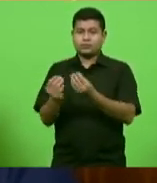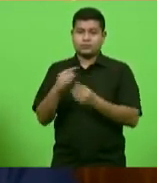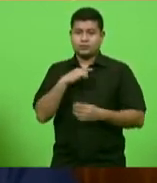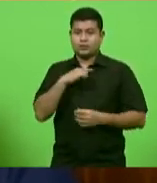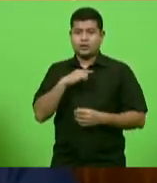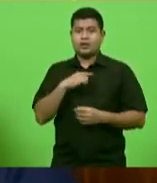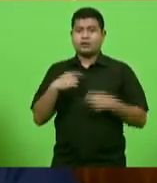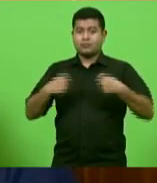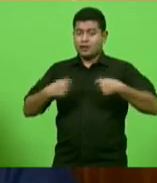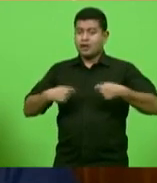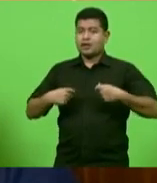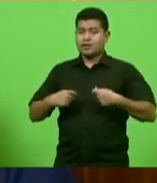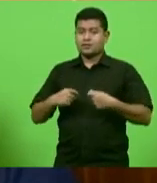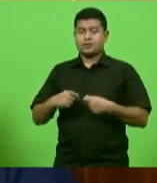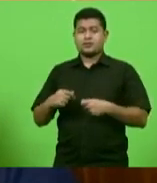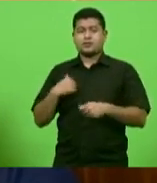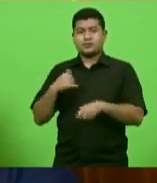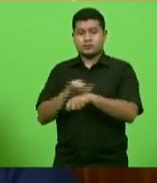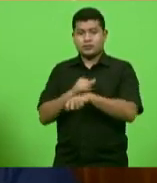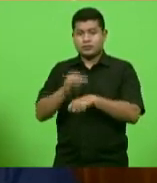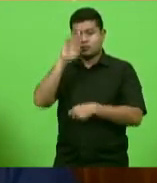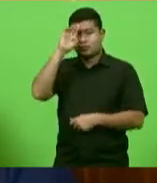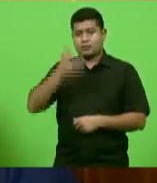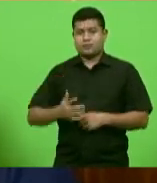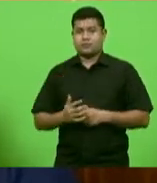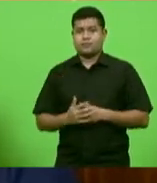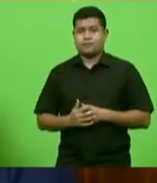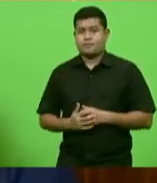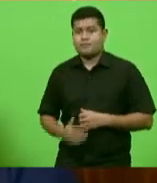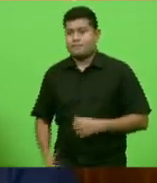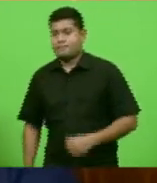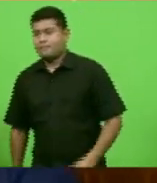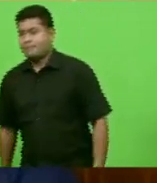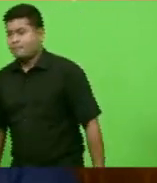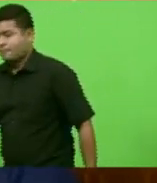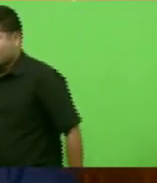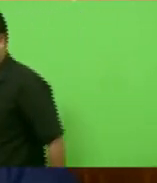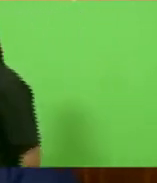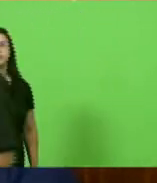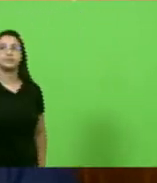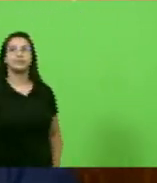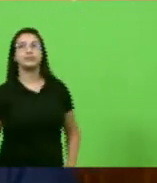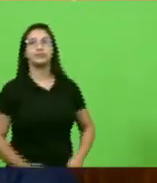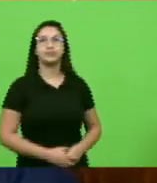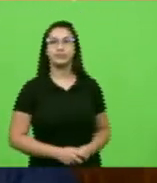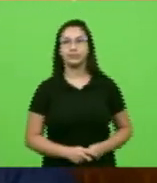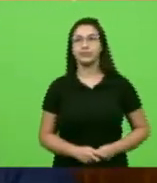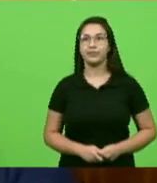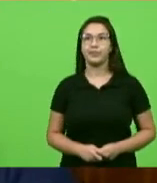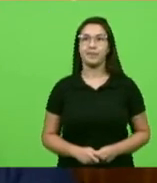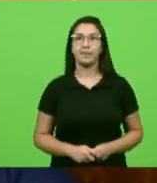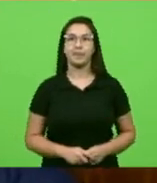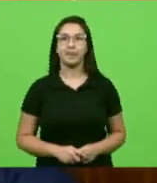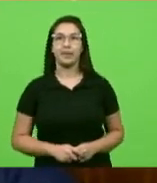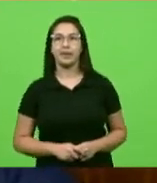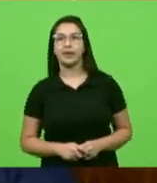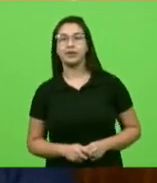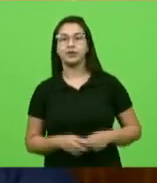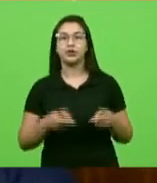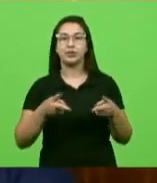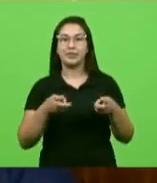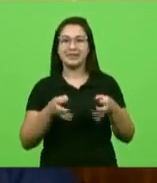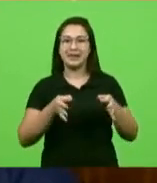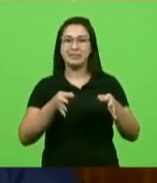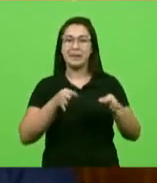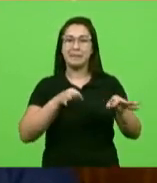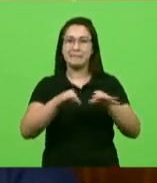para amenizar a alta da curva. No entanto, o que tem se visto até aqui é um completo improviso, sem